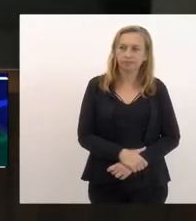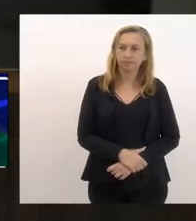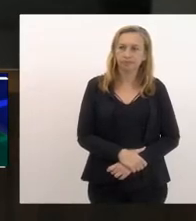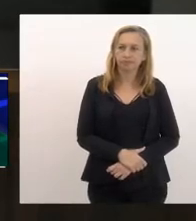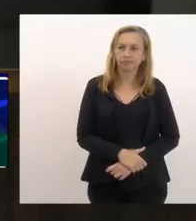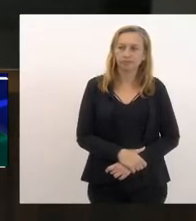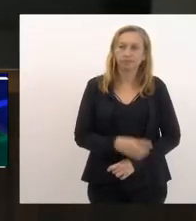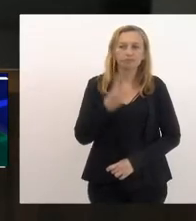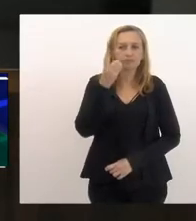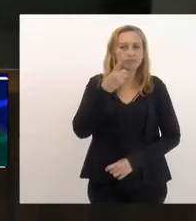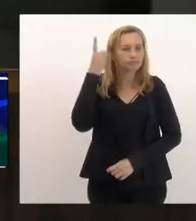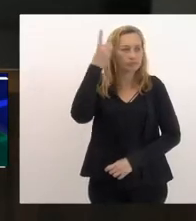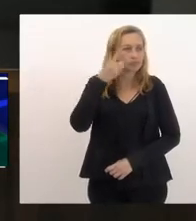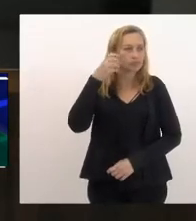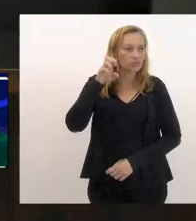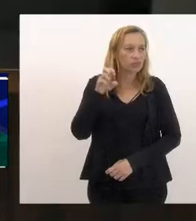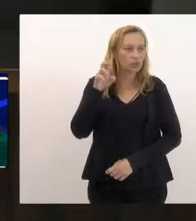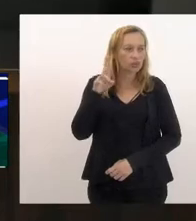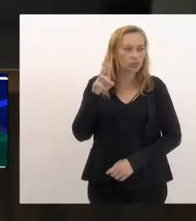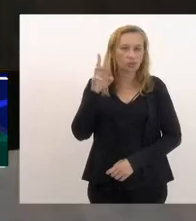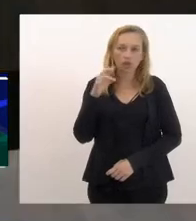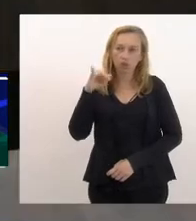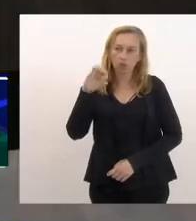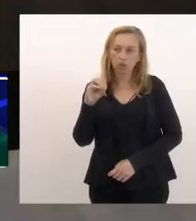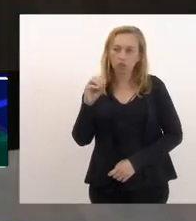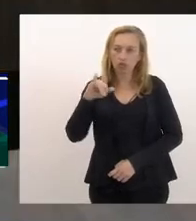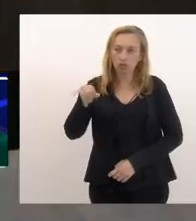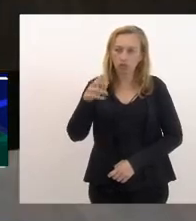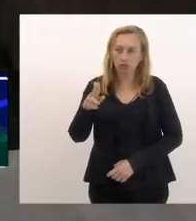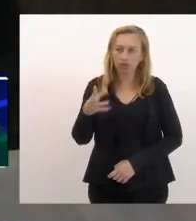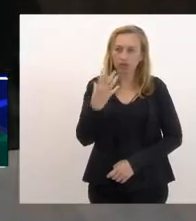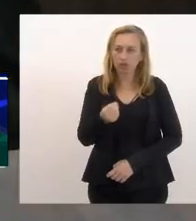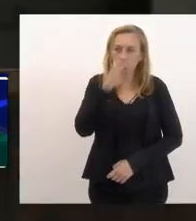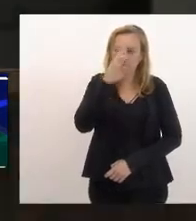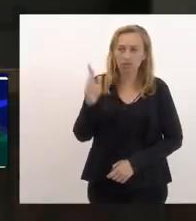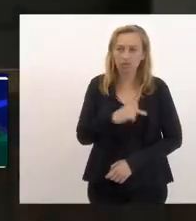Deputado Eurico Júnior. Favorável, senhor presidente.